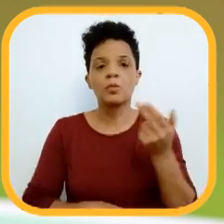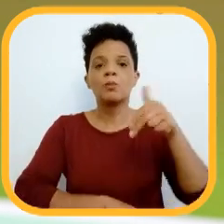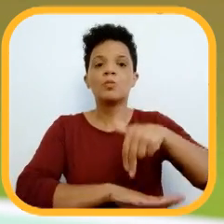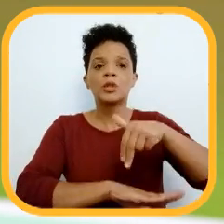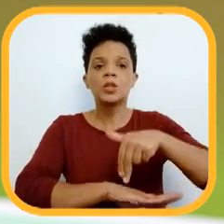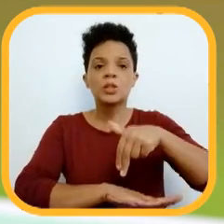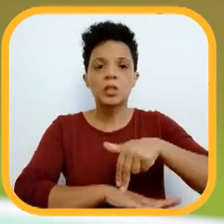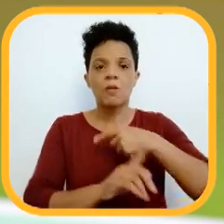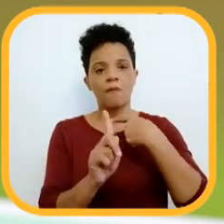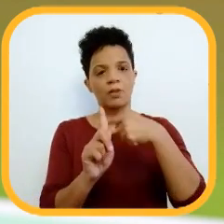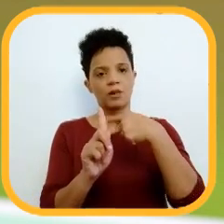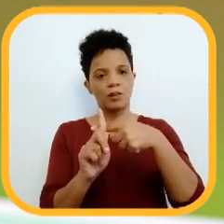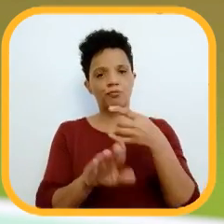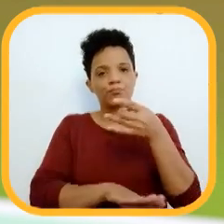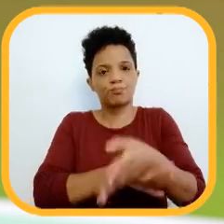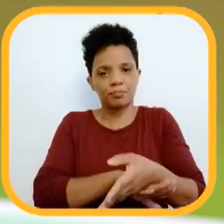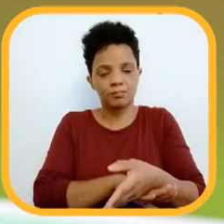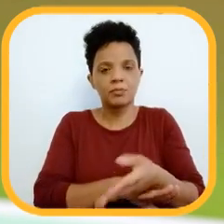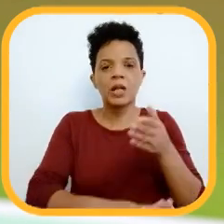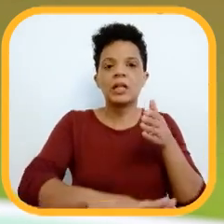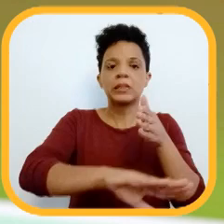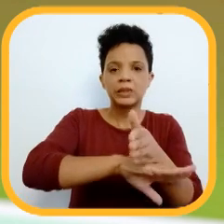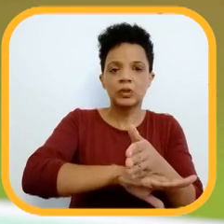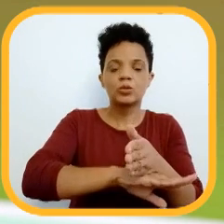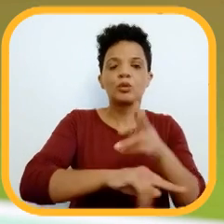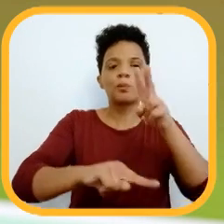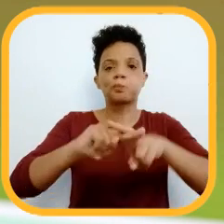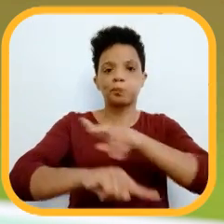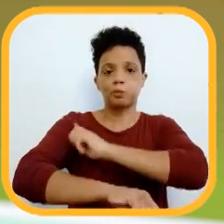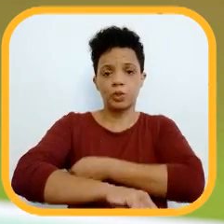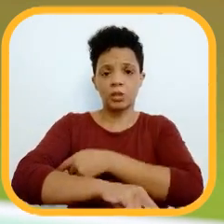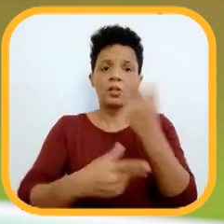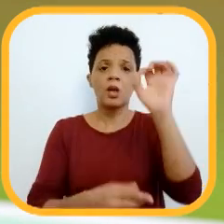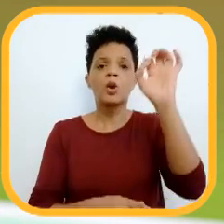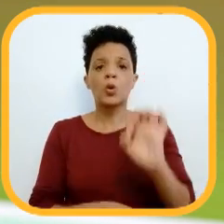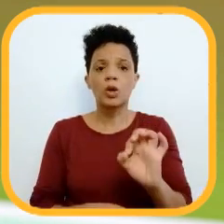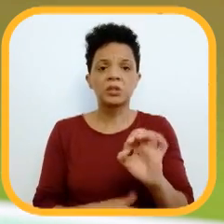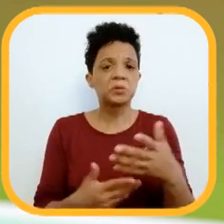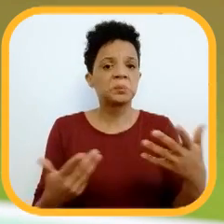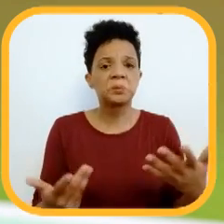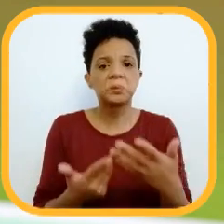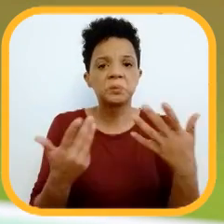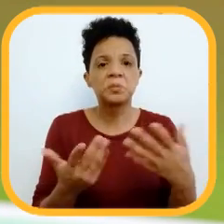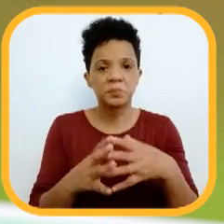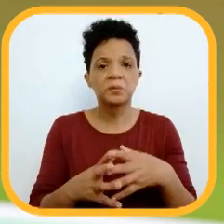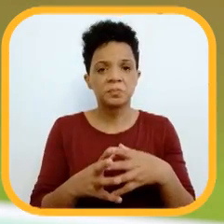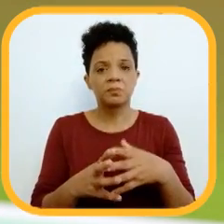mulheres estejam em posição de vantagem relativamente ao acesso aos lugares de poder, as cotas vão estar